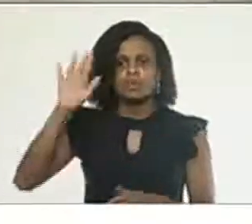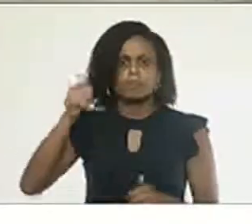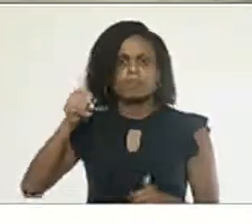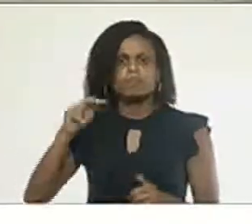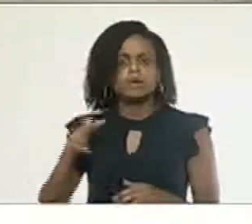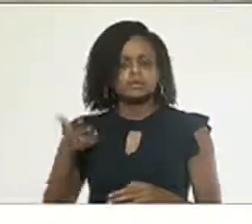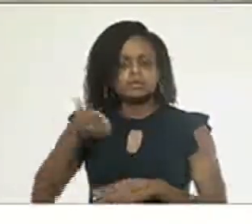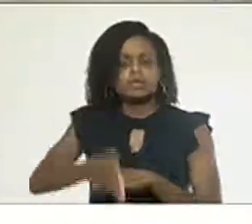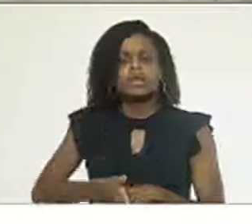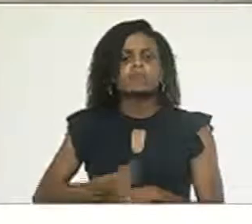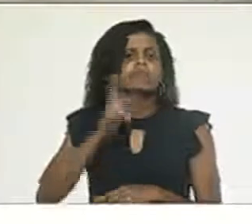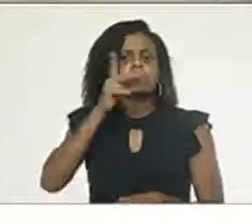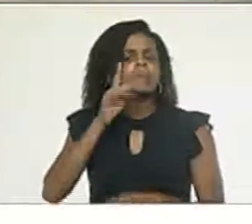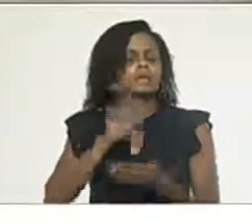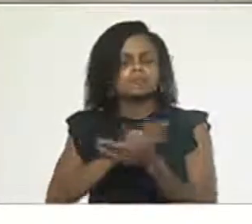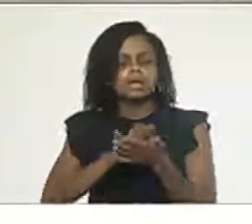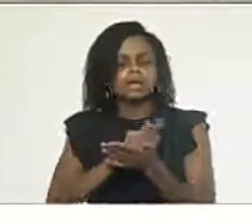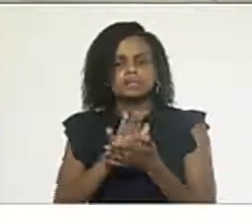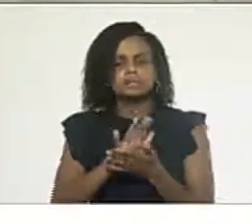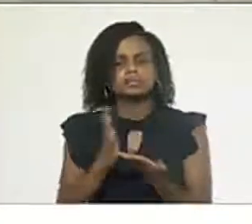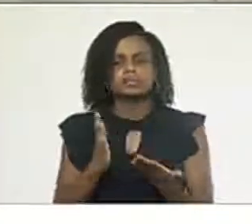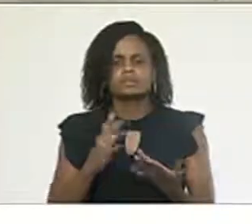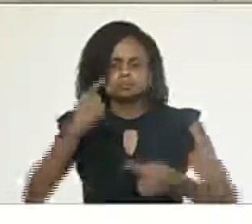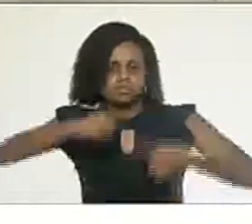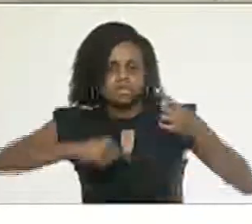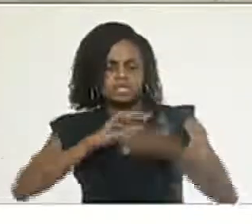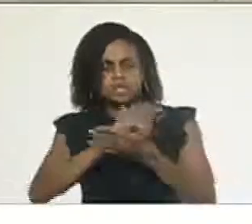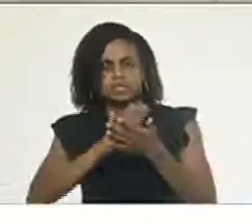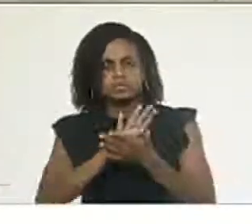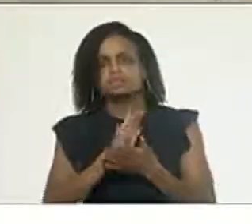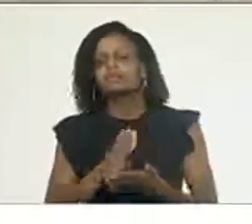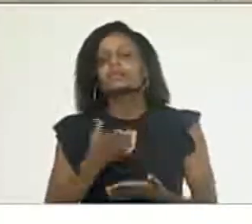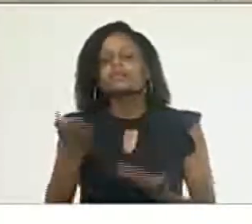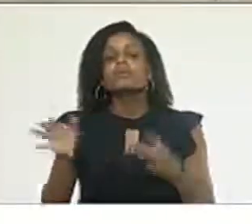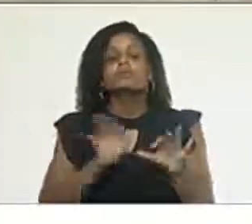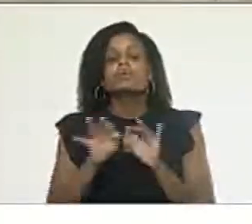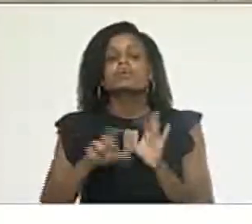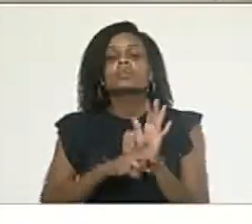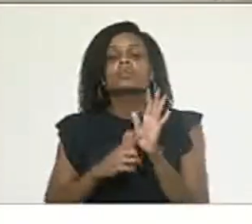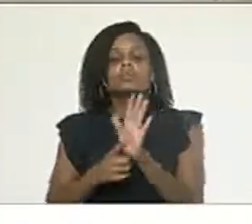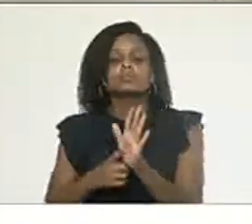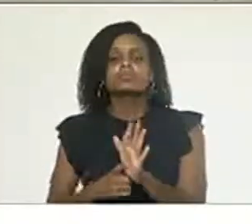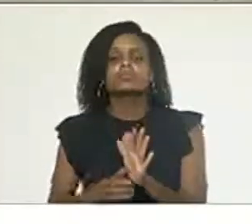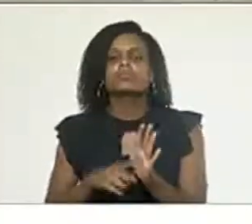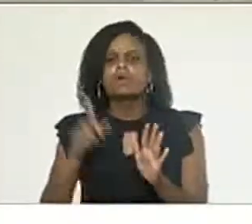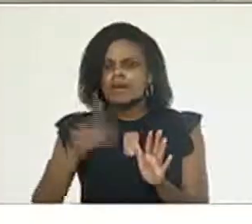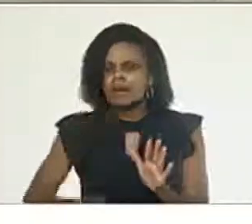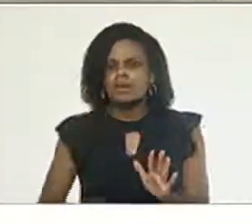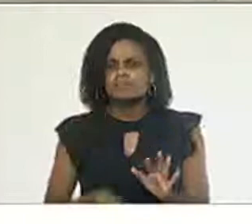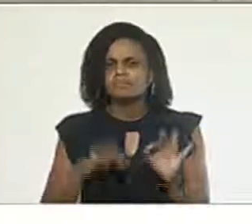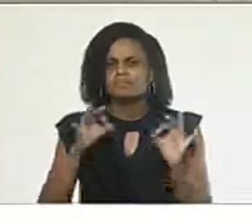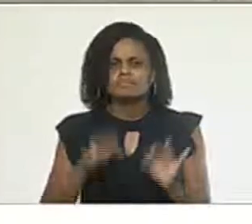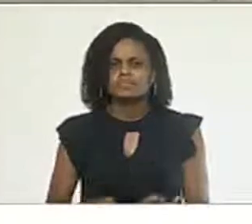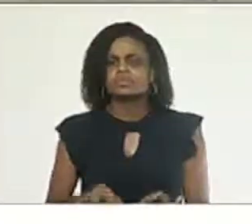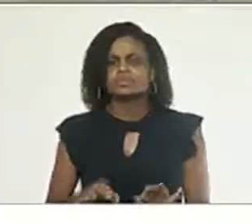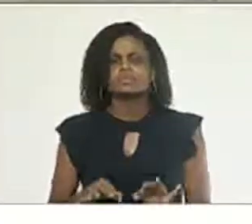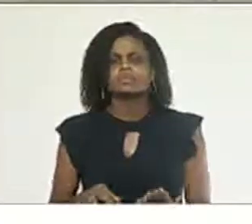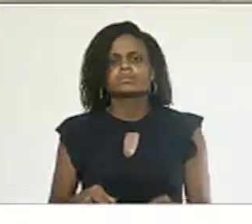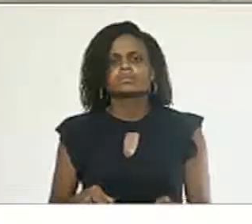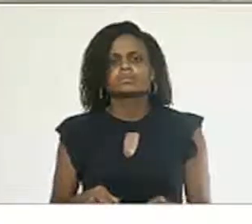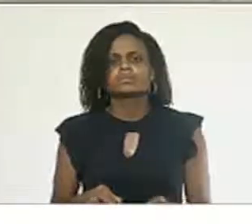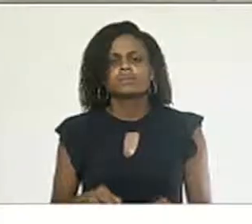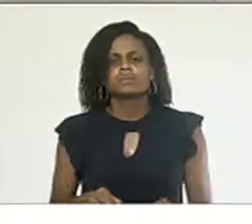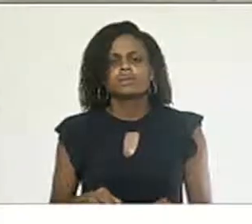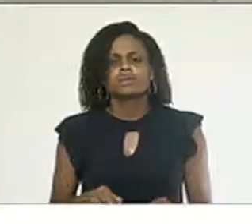o seu papel público de legisladores. E esse projeto de Vossa Excelência, sem dúvida nenhuma, cerceia